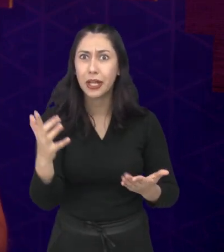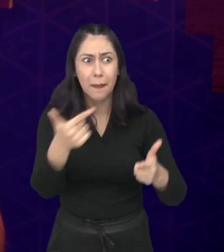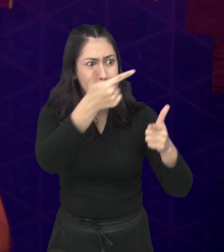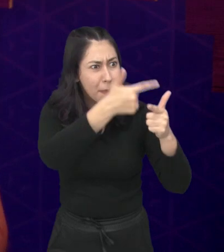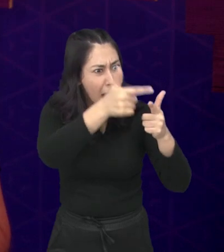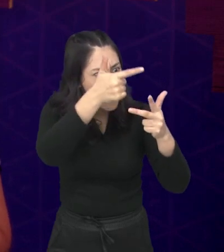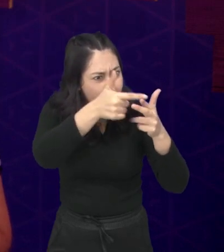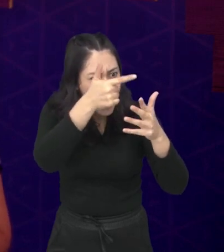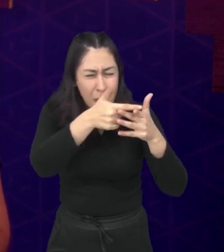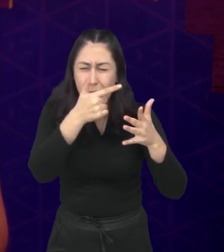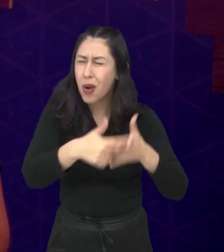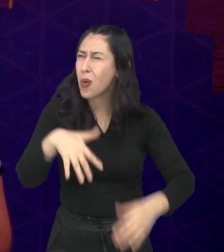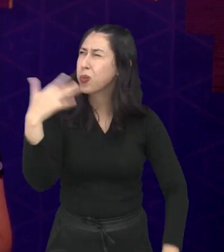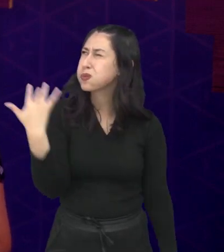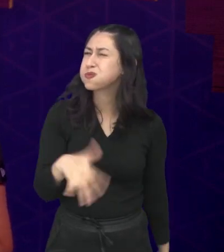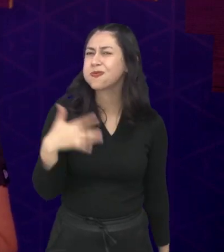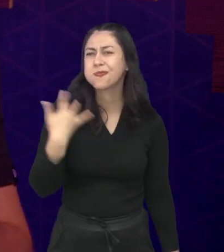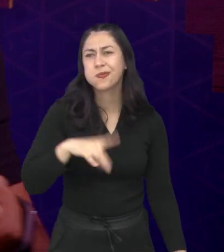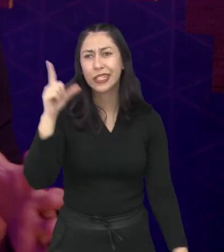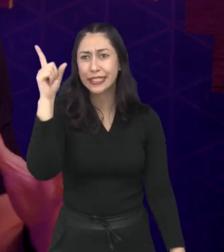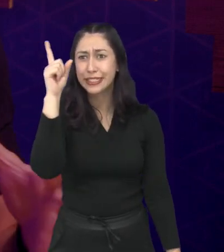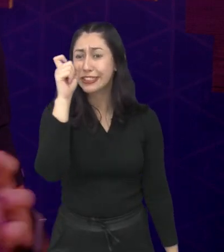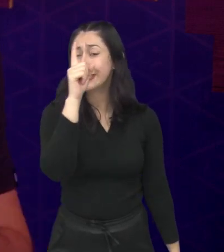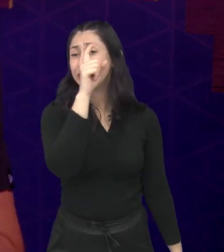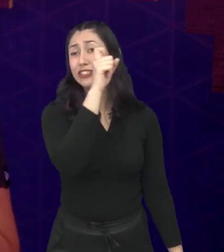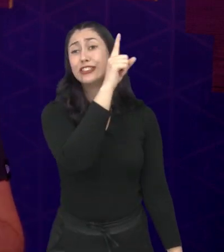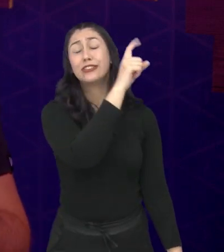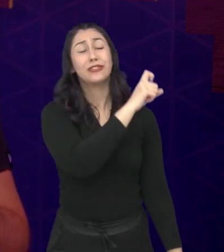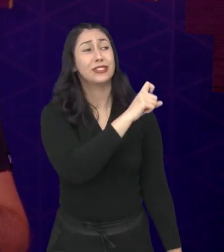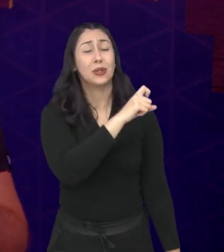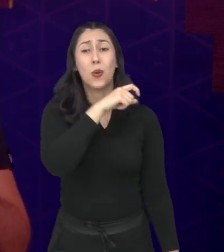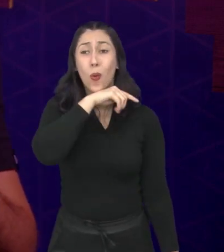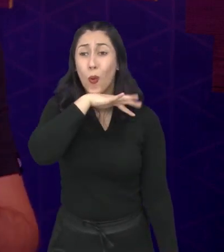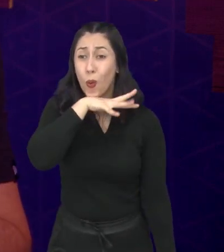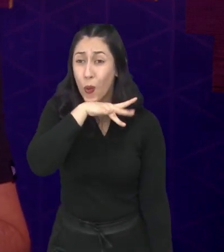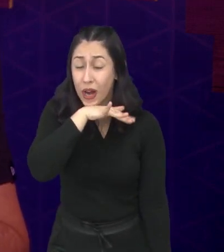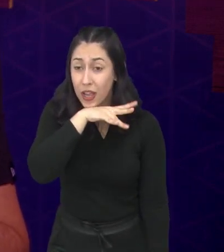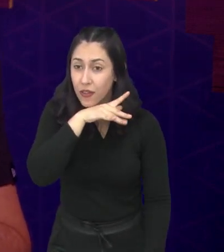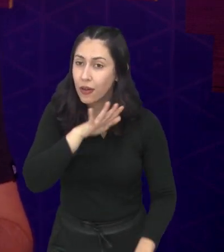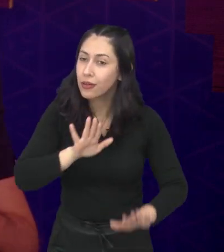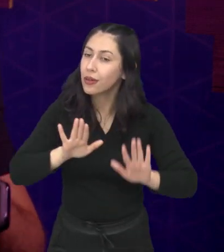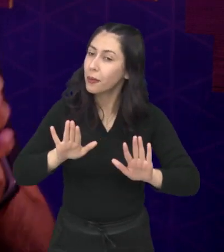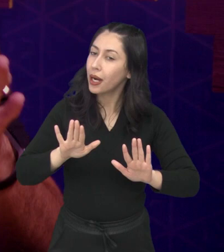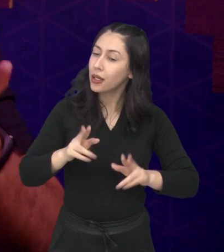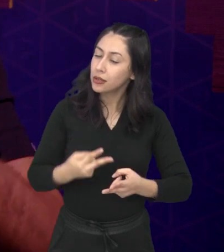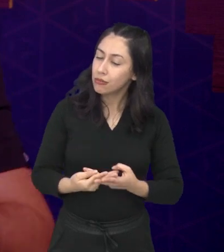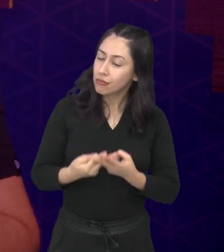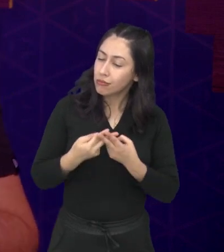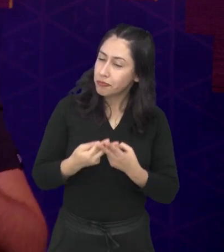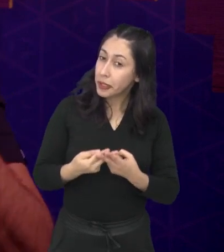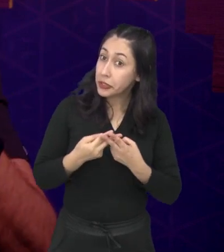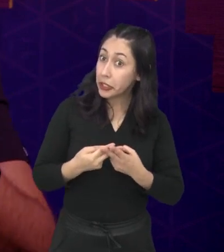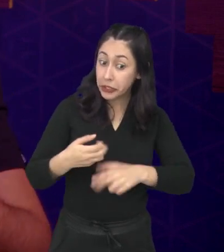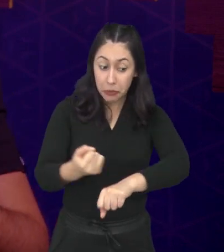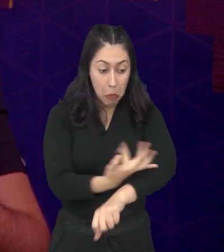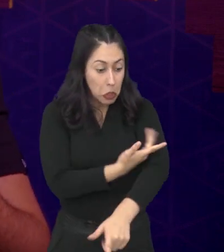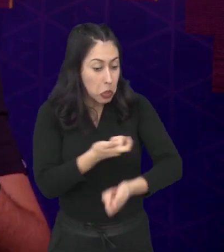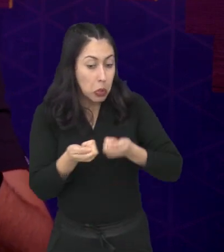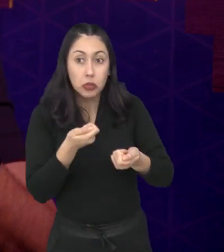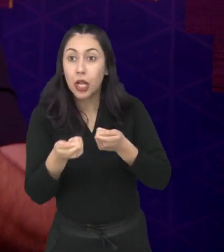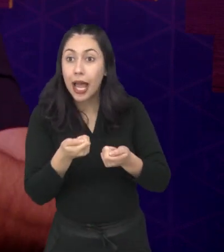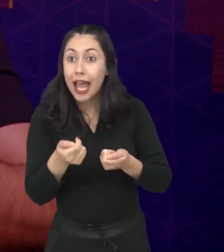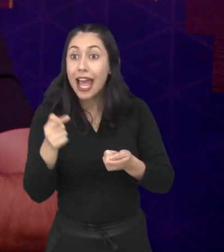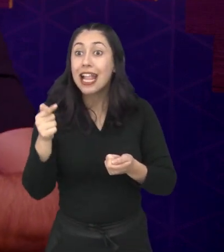cara ele tinha passado por uma dificuldade imensa ali, uma situação muito horrível, mas ele teve paciência, ele teve